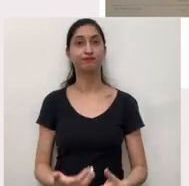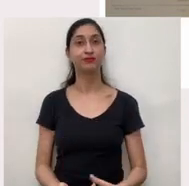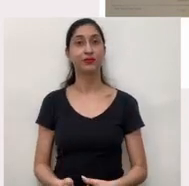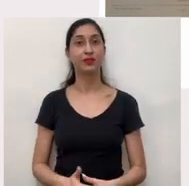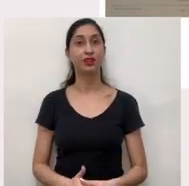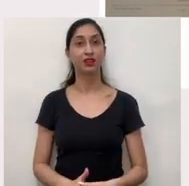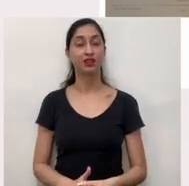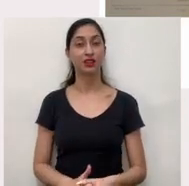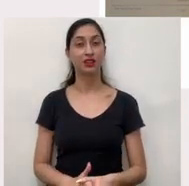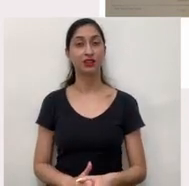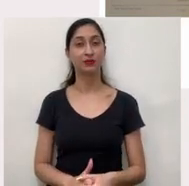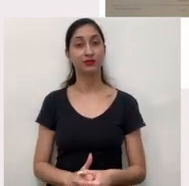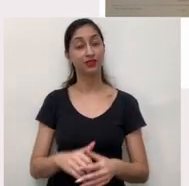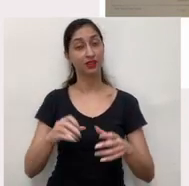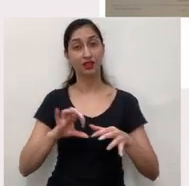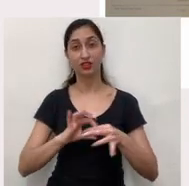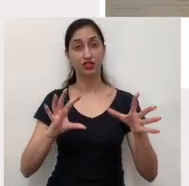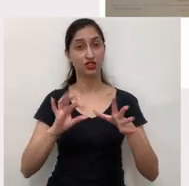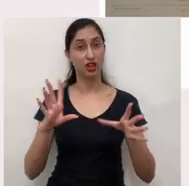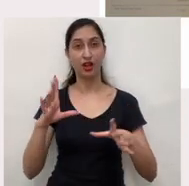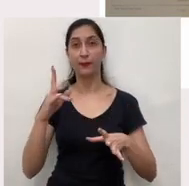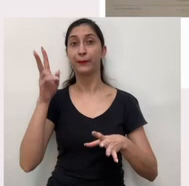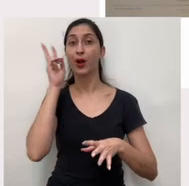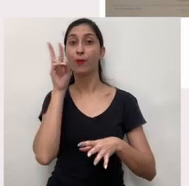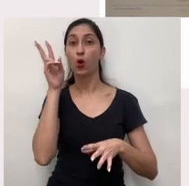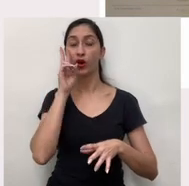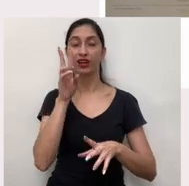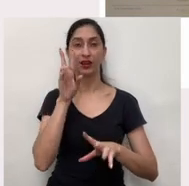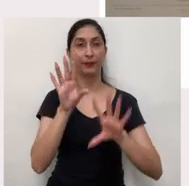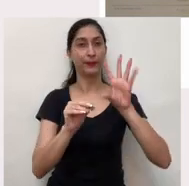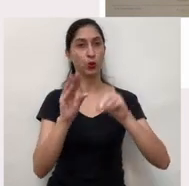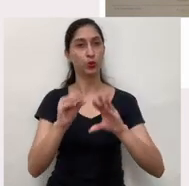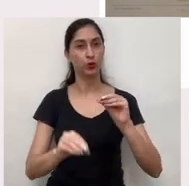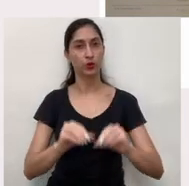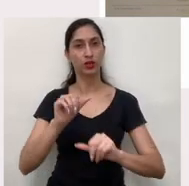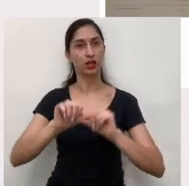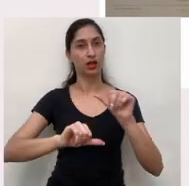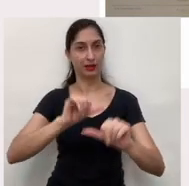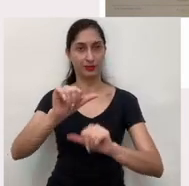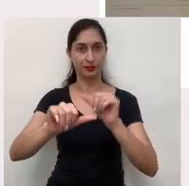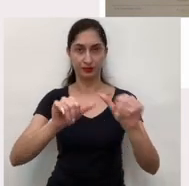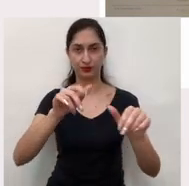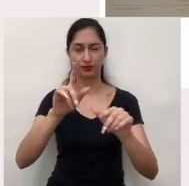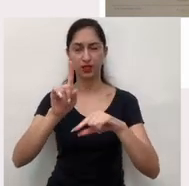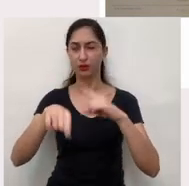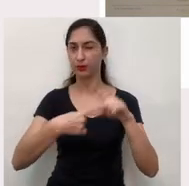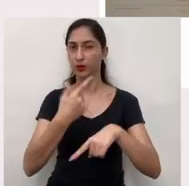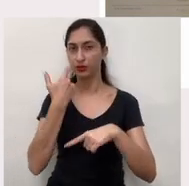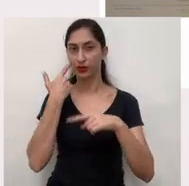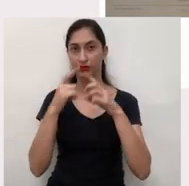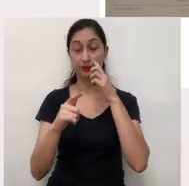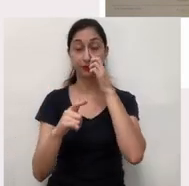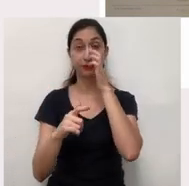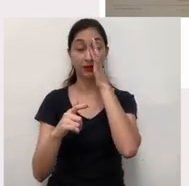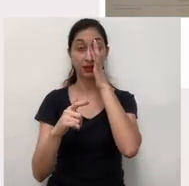fazer com que essa memória seja transformada, como veremos mais adiante. Esse